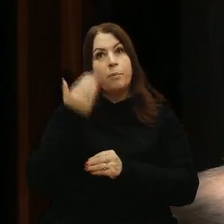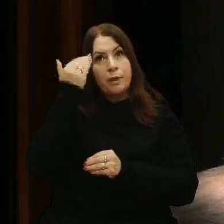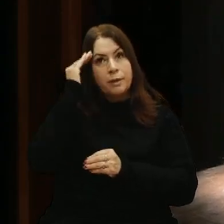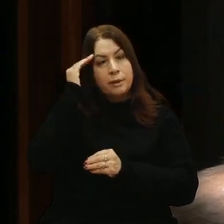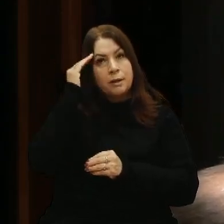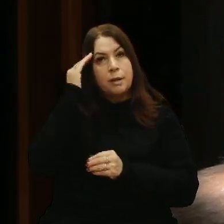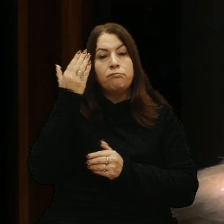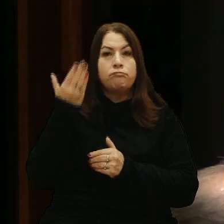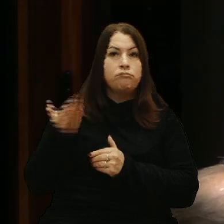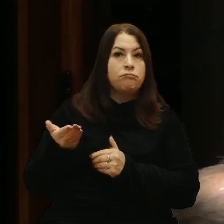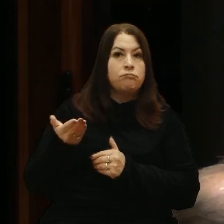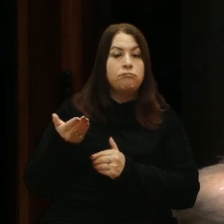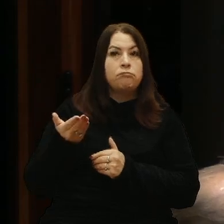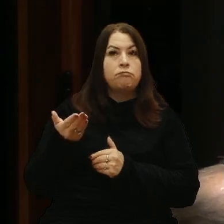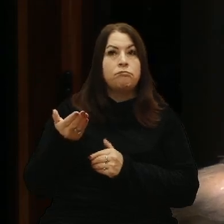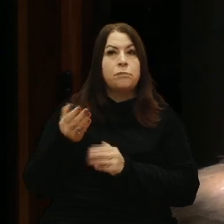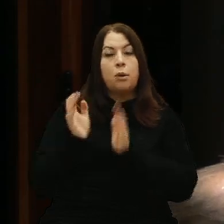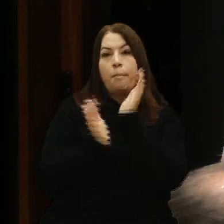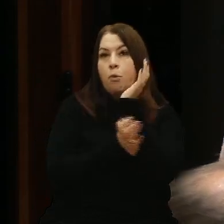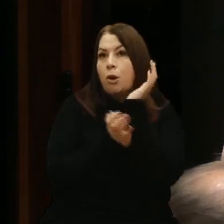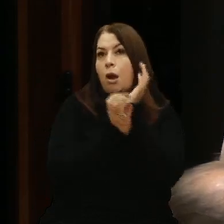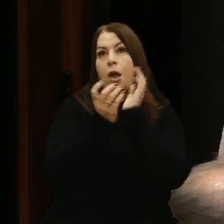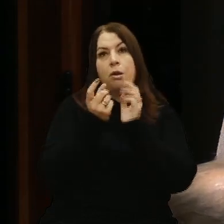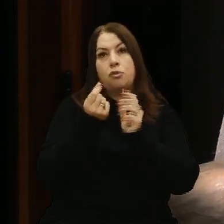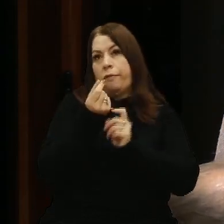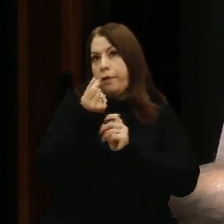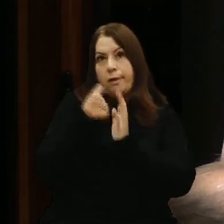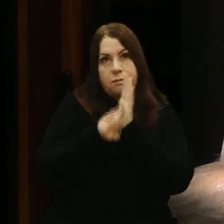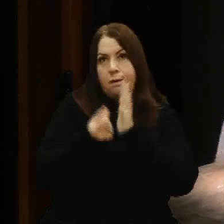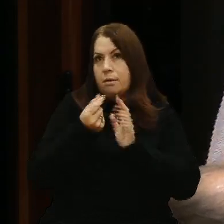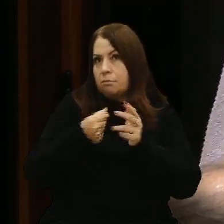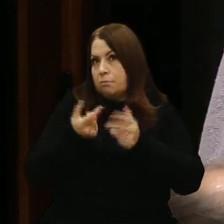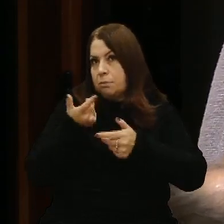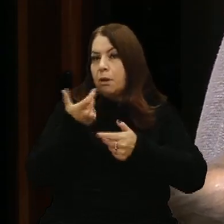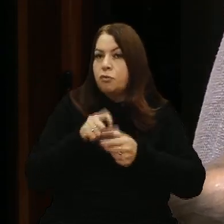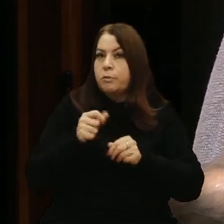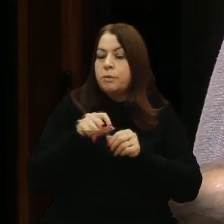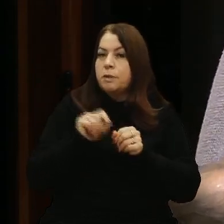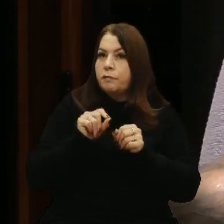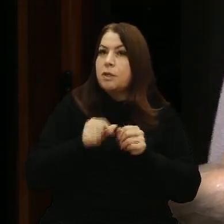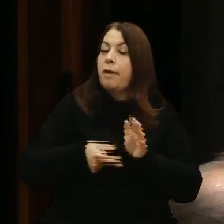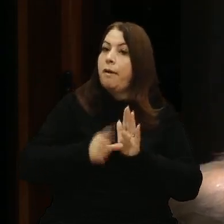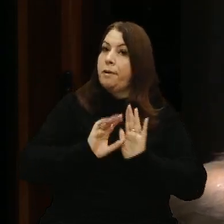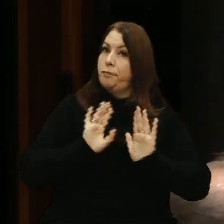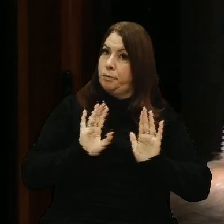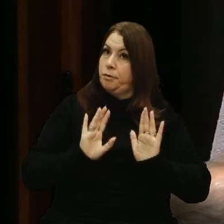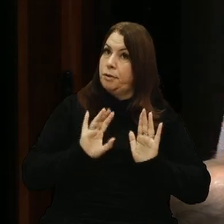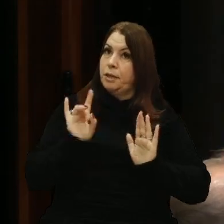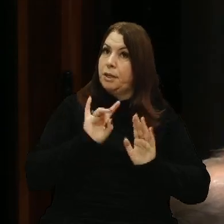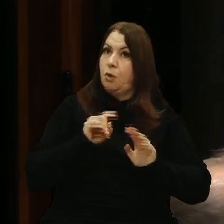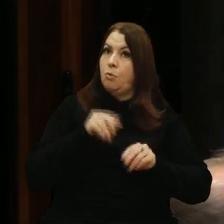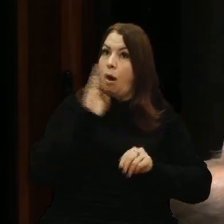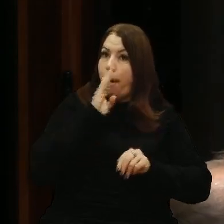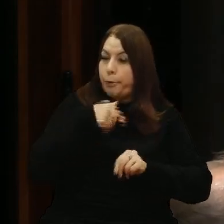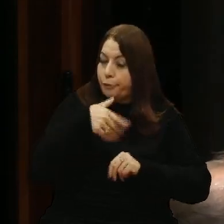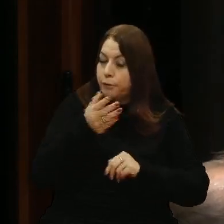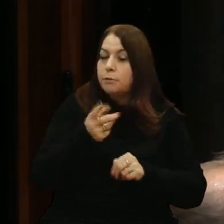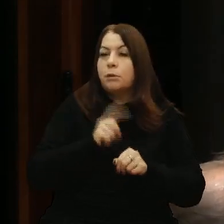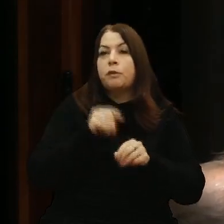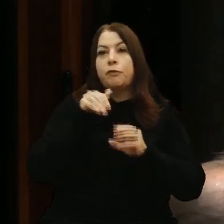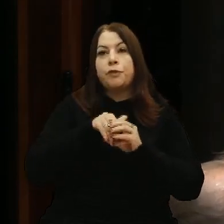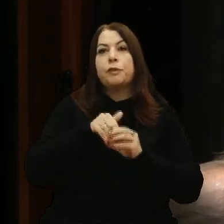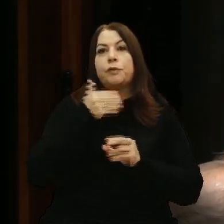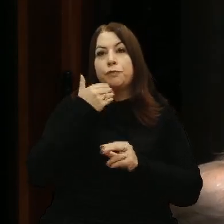que é uma medida burocrática e financeira e acho que poderia ter sido feito antes e não no afogadilho, mas